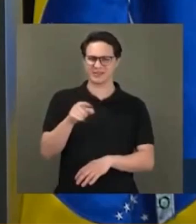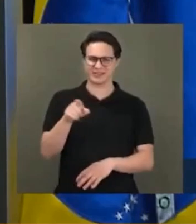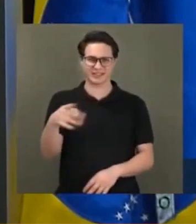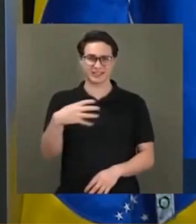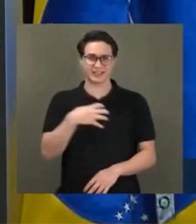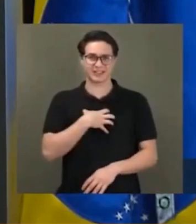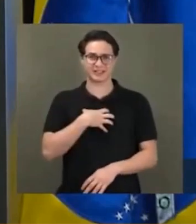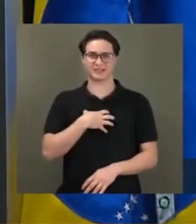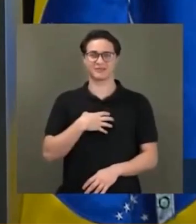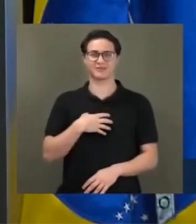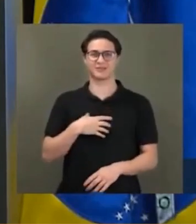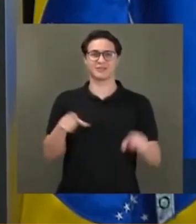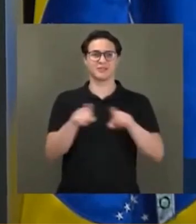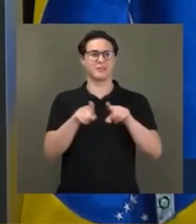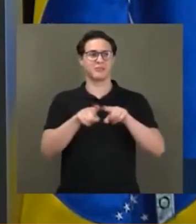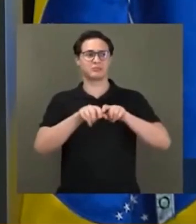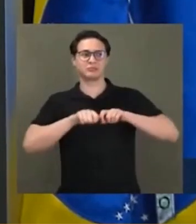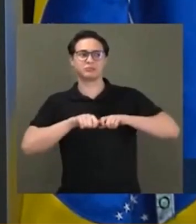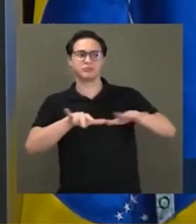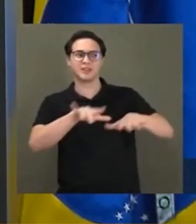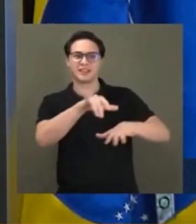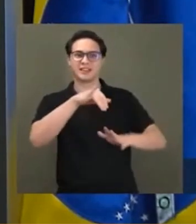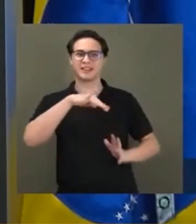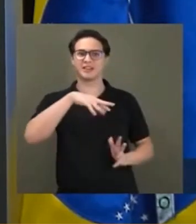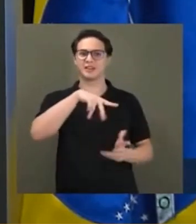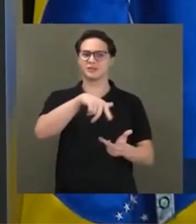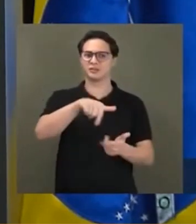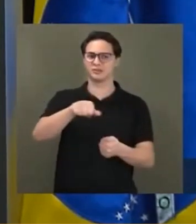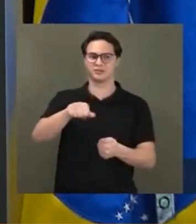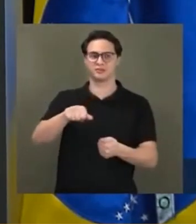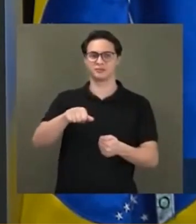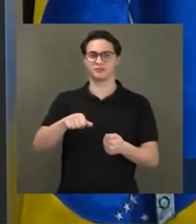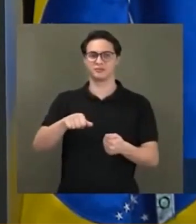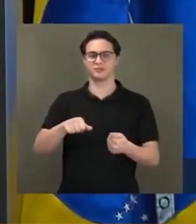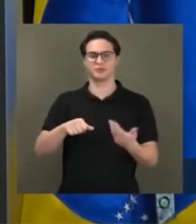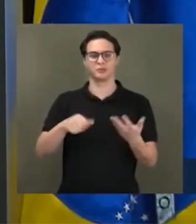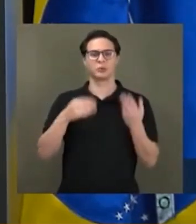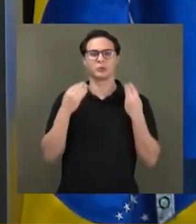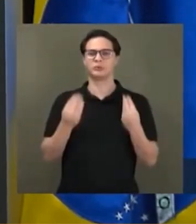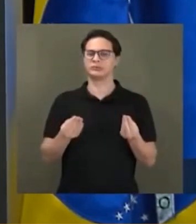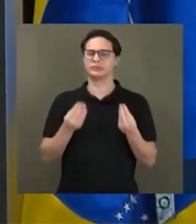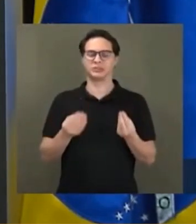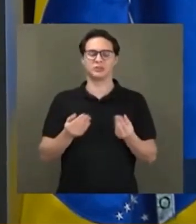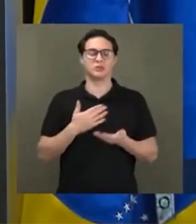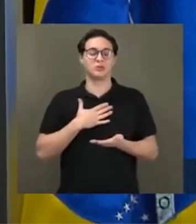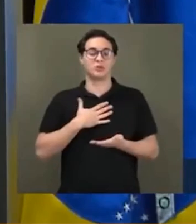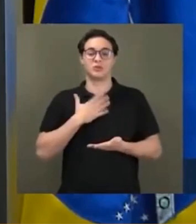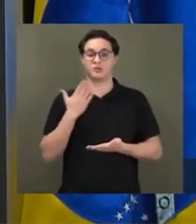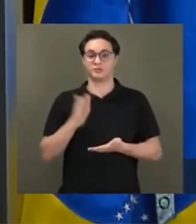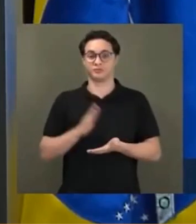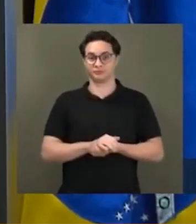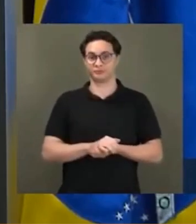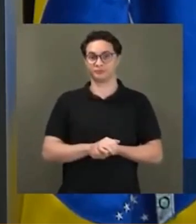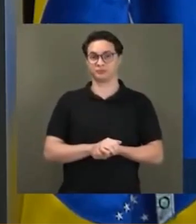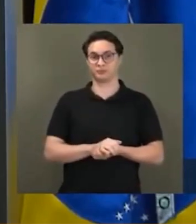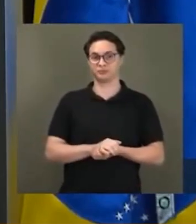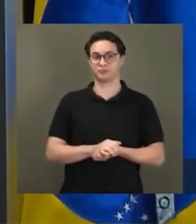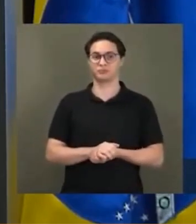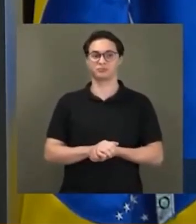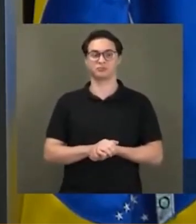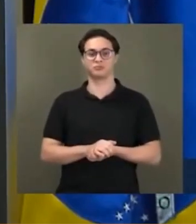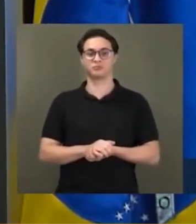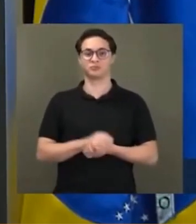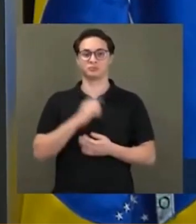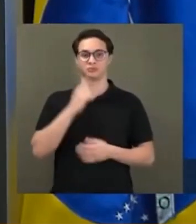âmbito internacional seria impensável é digno de nosso mais